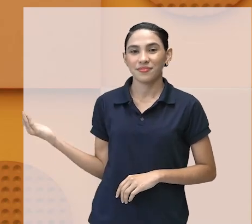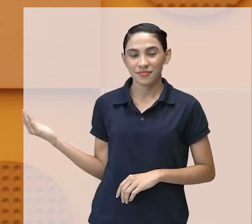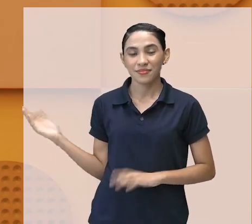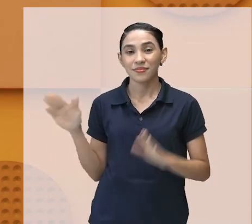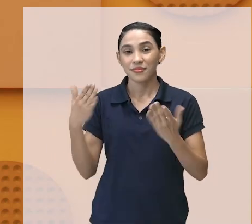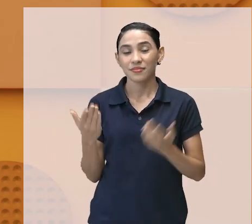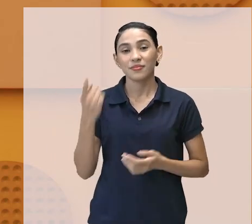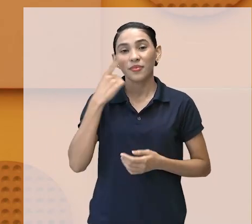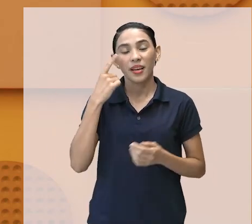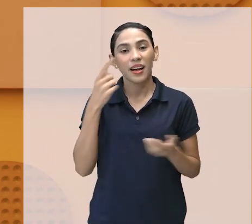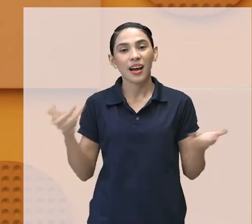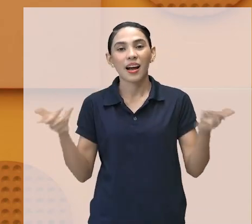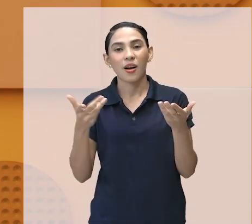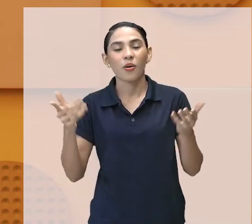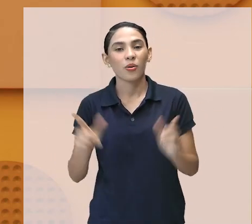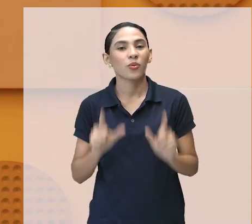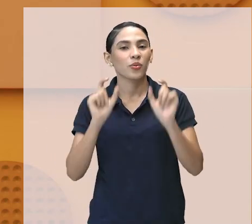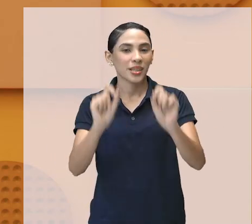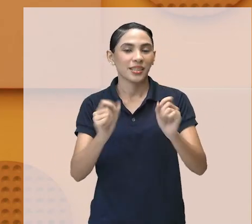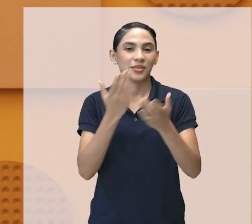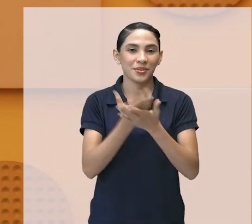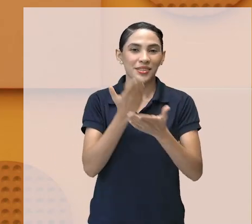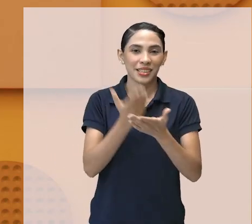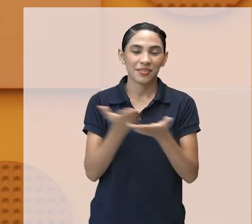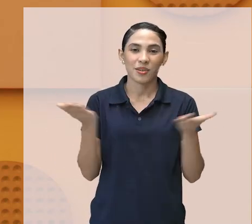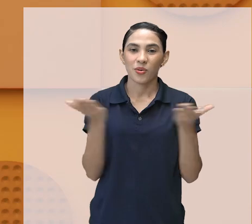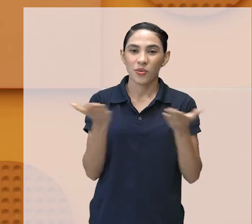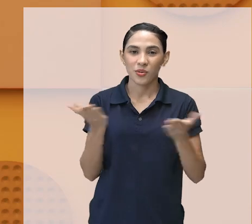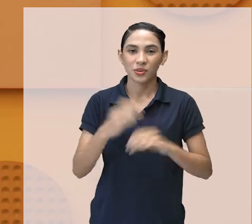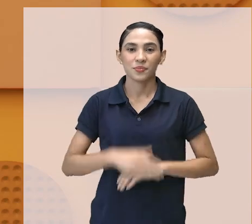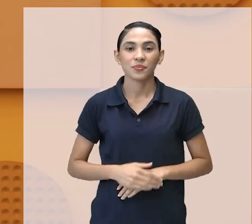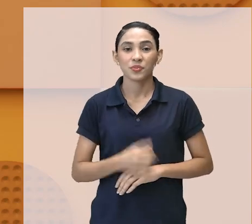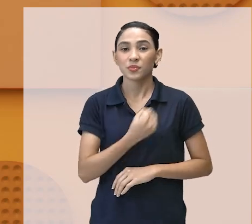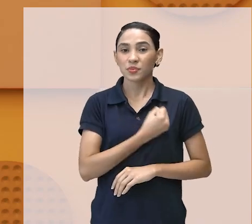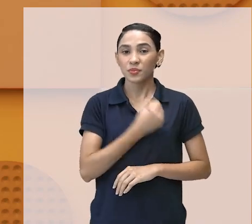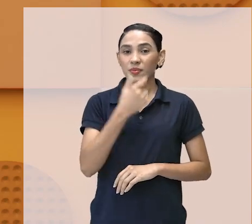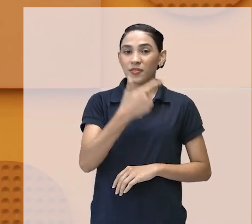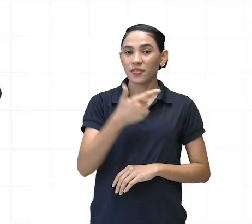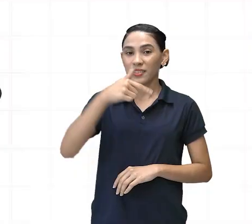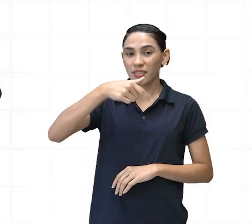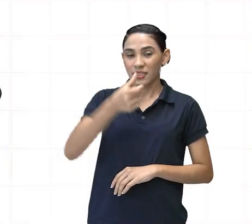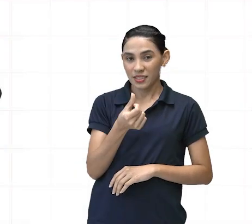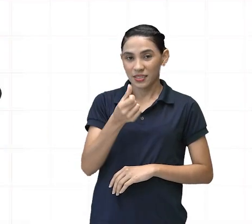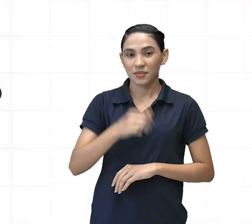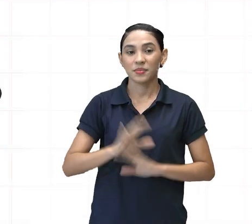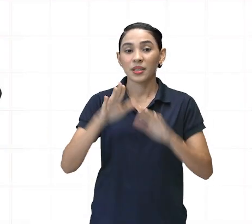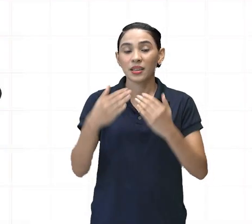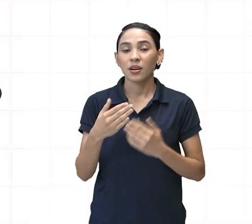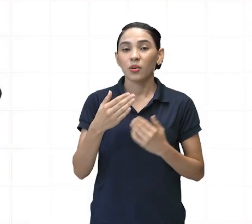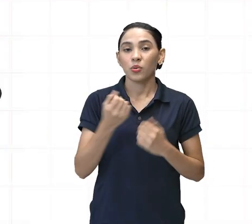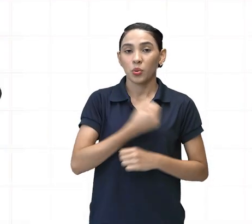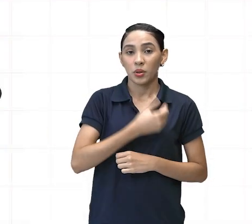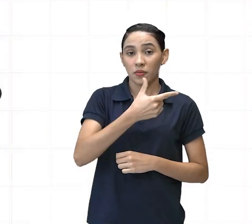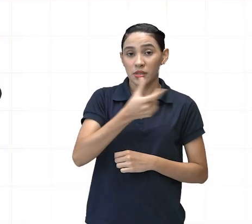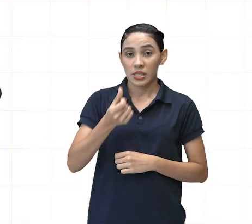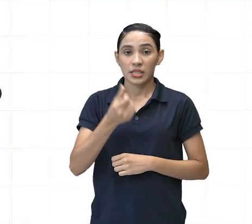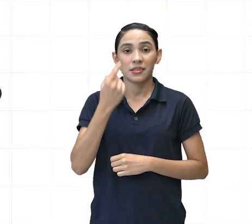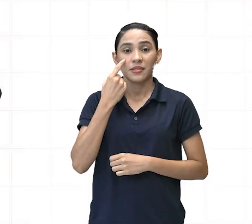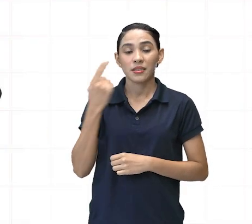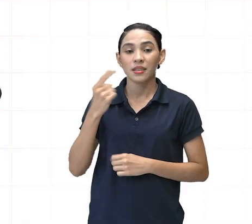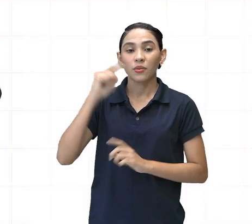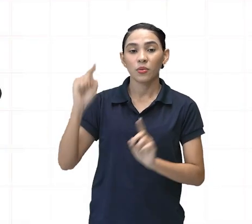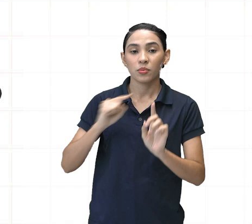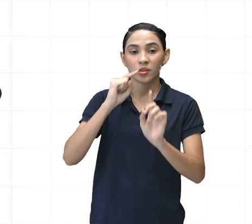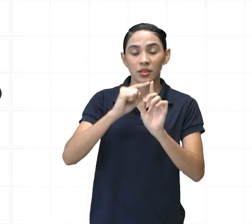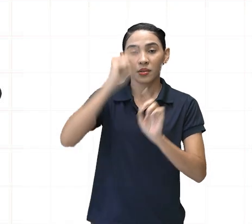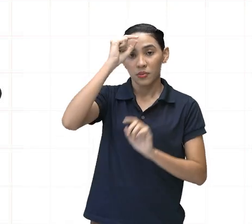Dutra. Vamos agora verificar o que estudaremos na nossa aula 26. Gente, na nossa aula 26, o